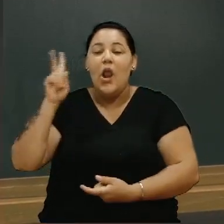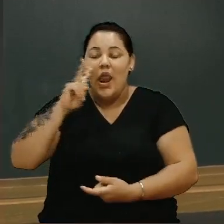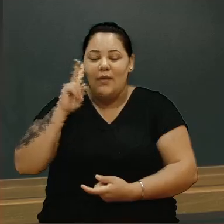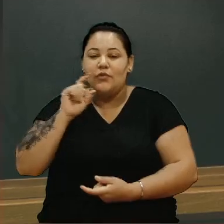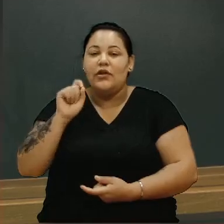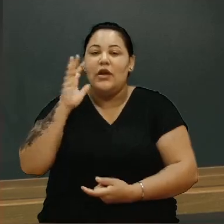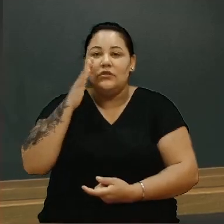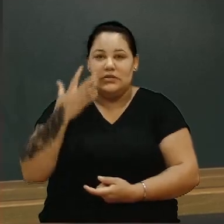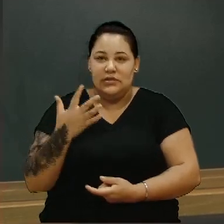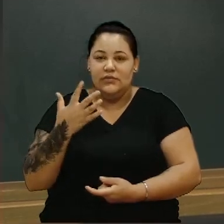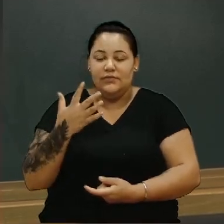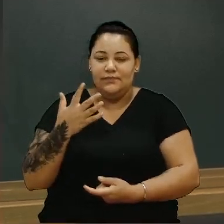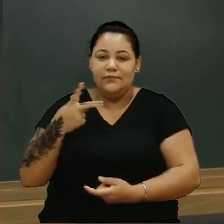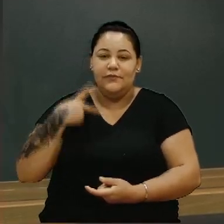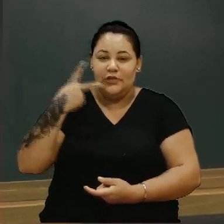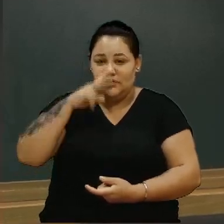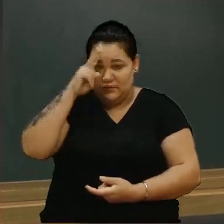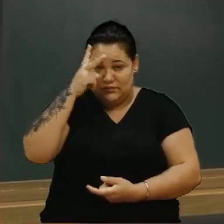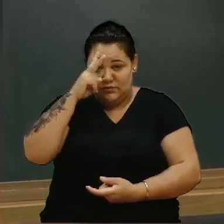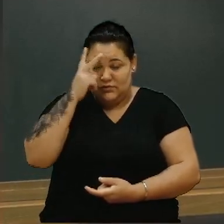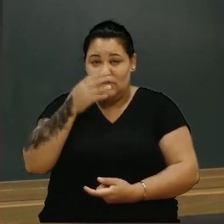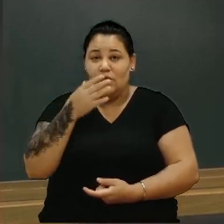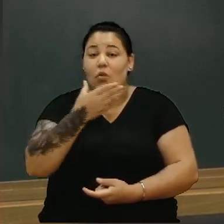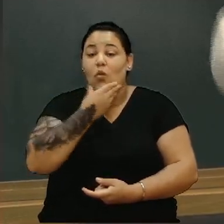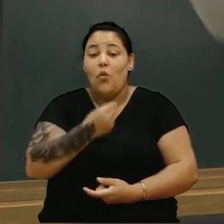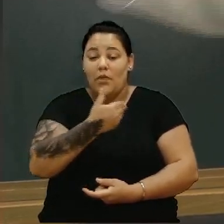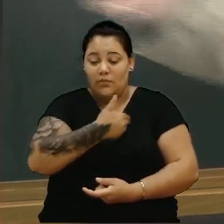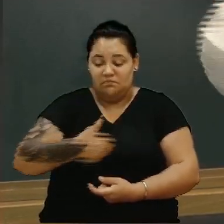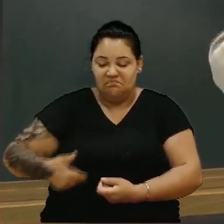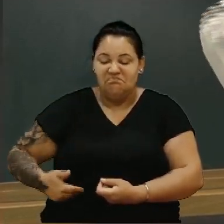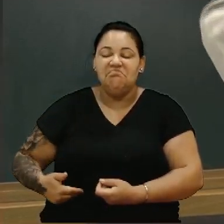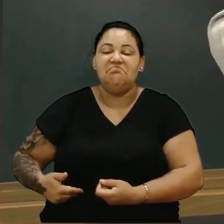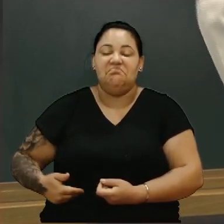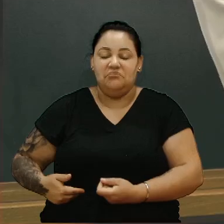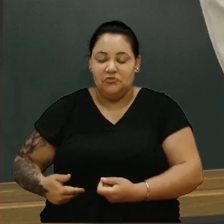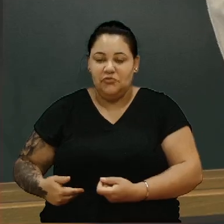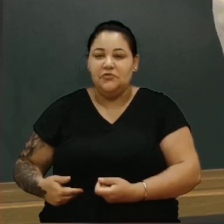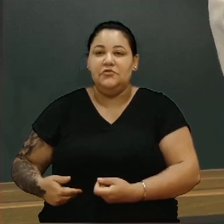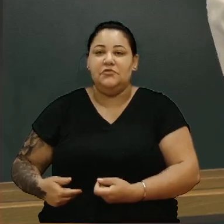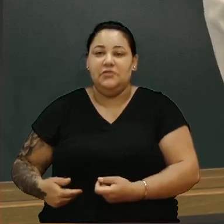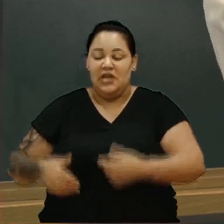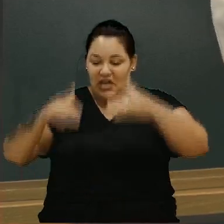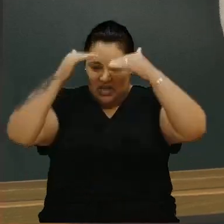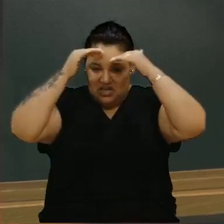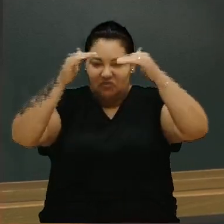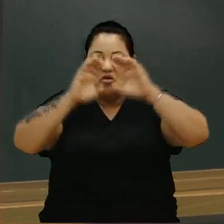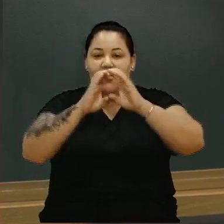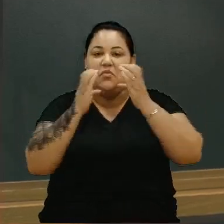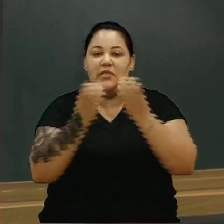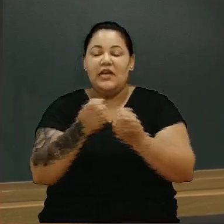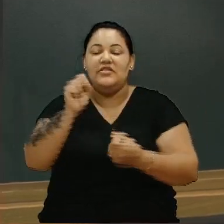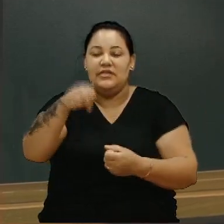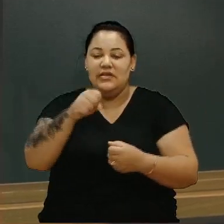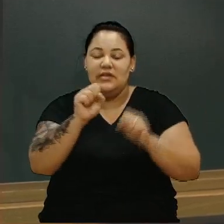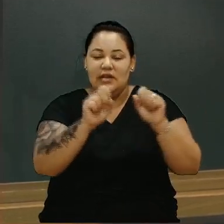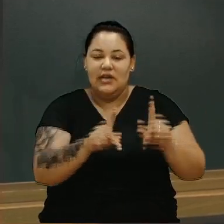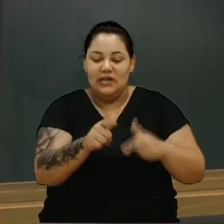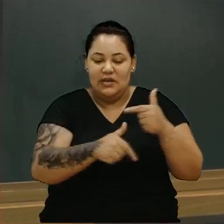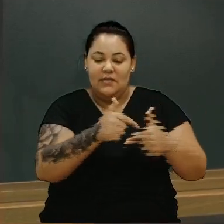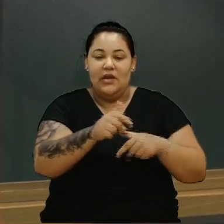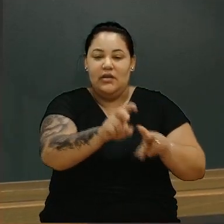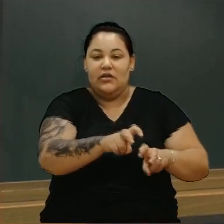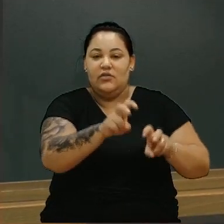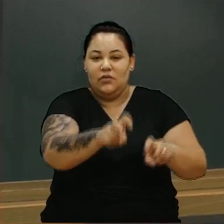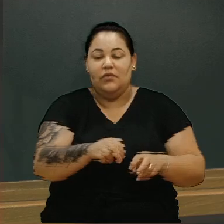meus parabéns para ele, que é um homem público, um homem que honrou a minha comunidade, um homem que honrou quem trabalha lá, quem é agricultor lá. E mais do que